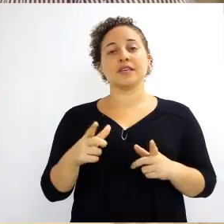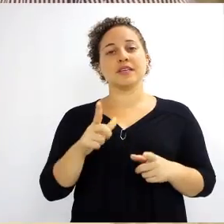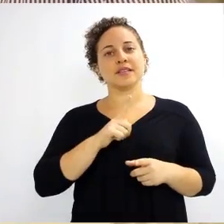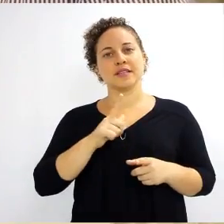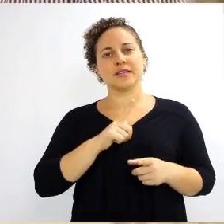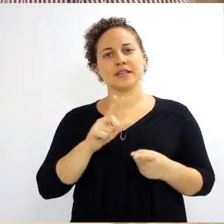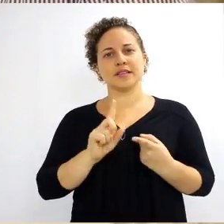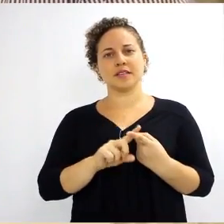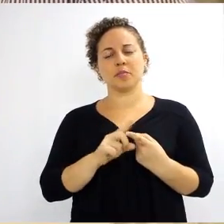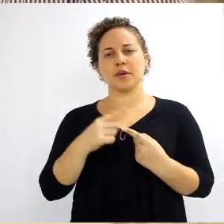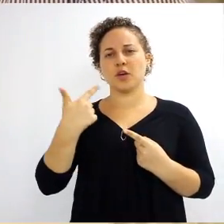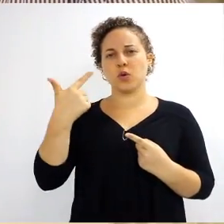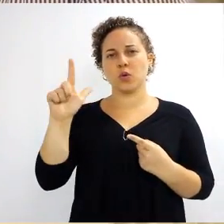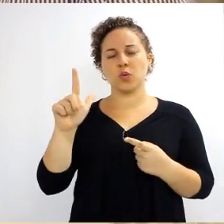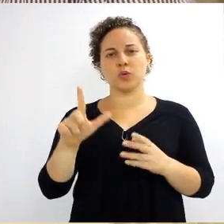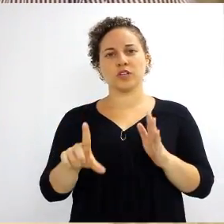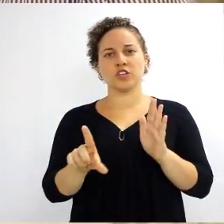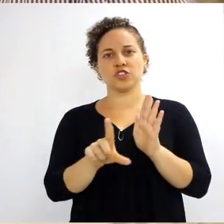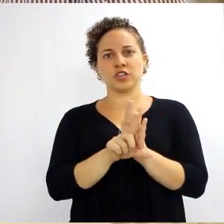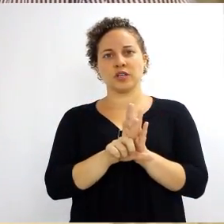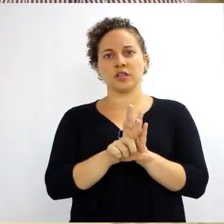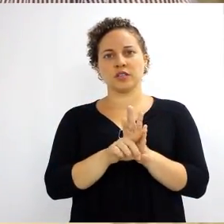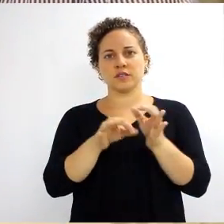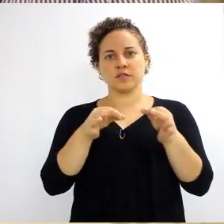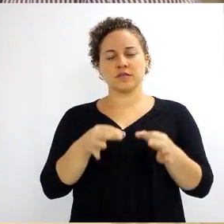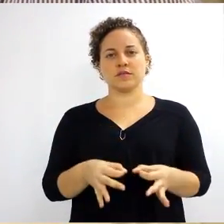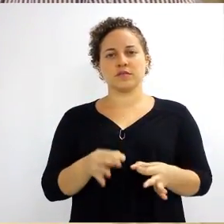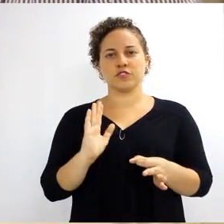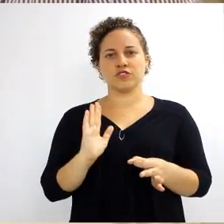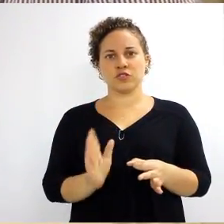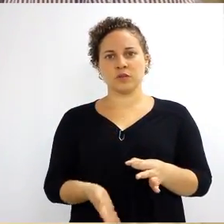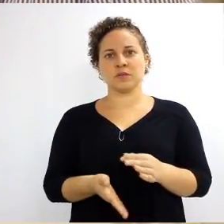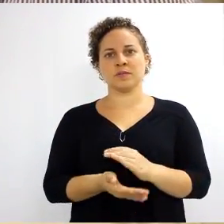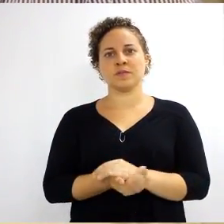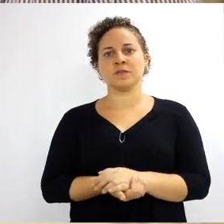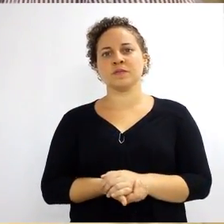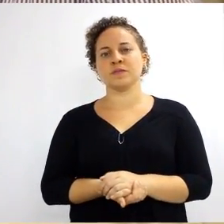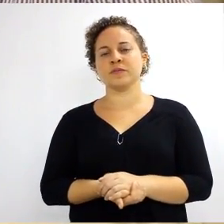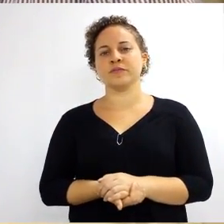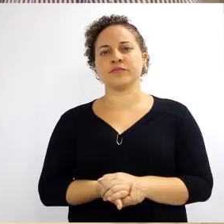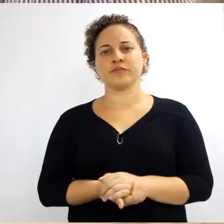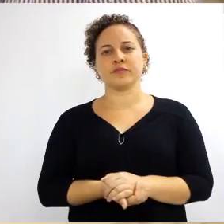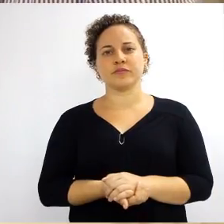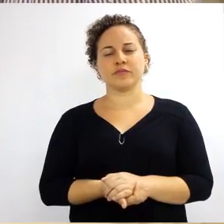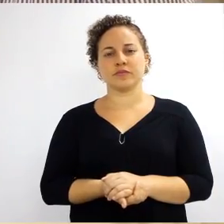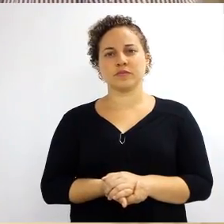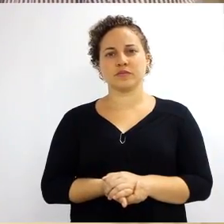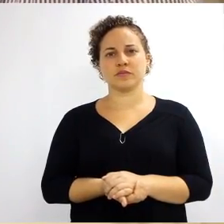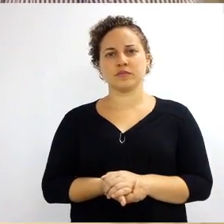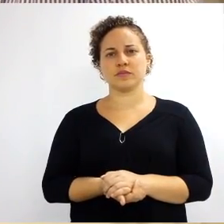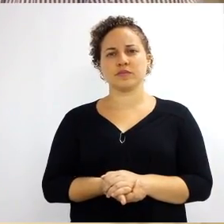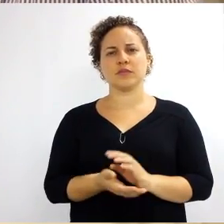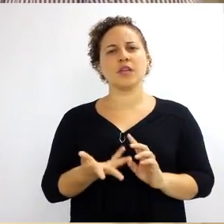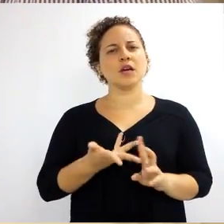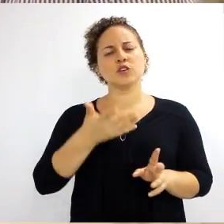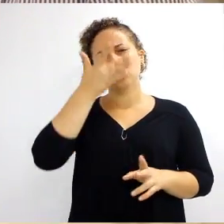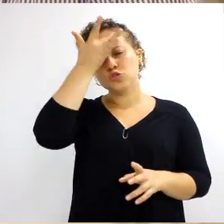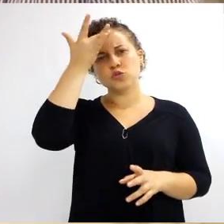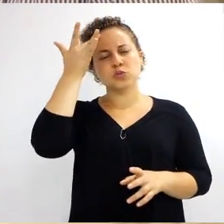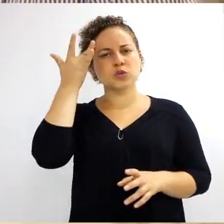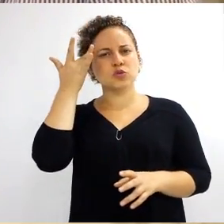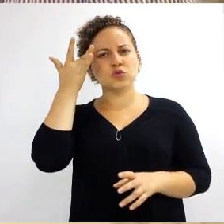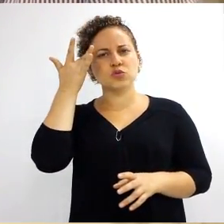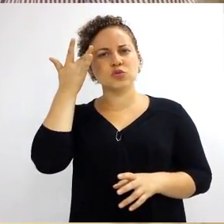temos outras leis que precisam ser conferidas. Sim, não é? Essa lei 48, como essa lei, pouca gente sabe que existe essa